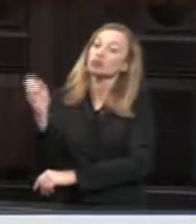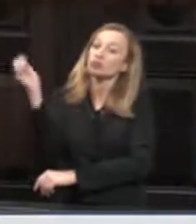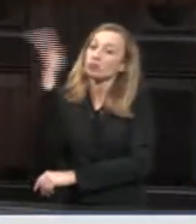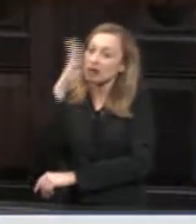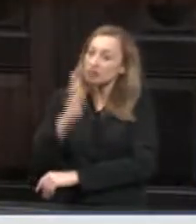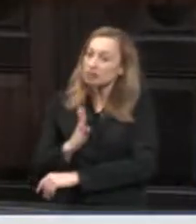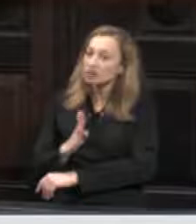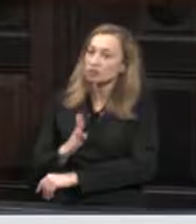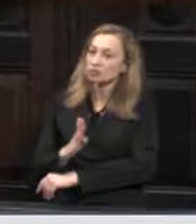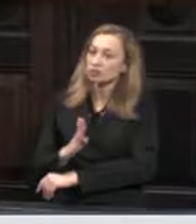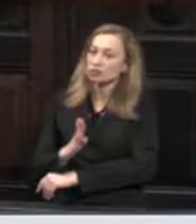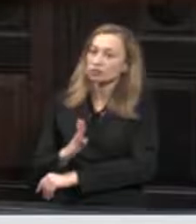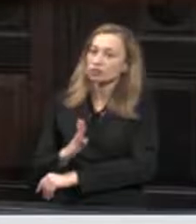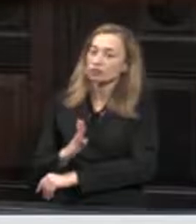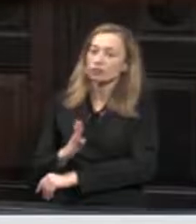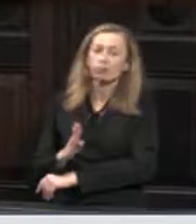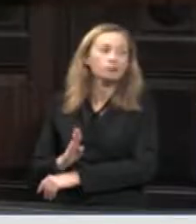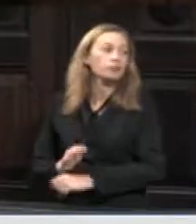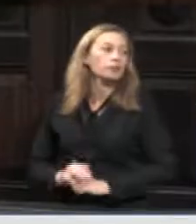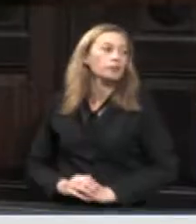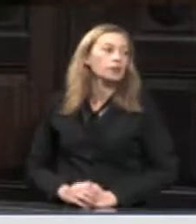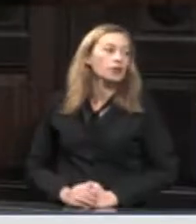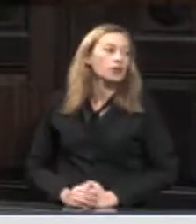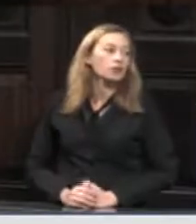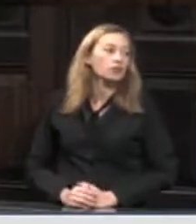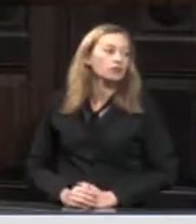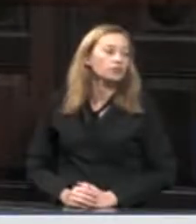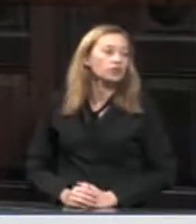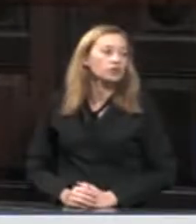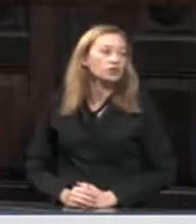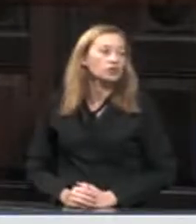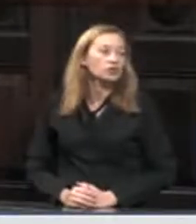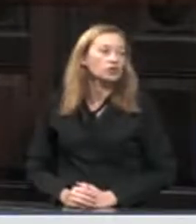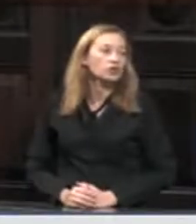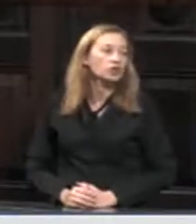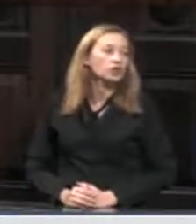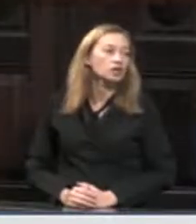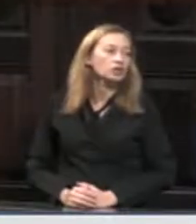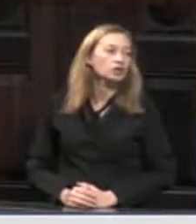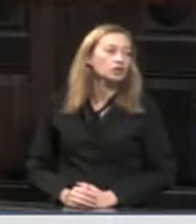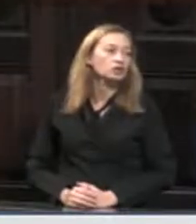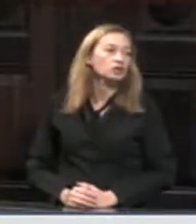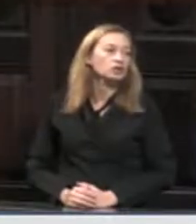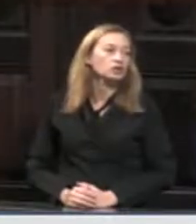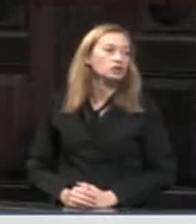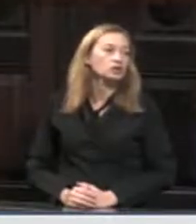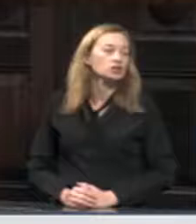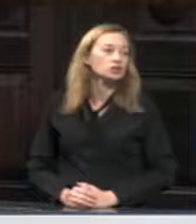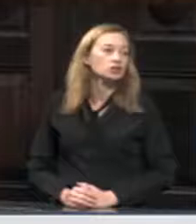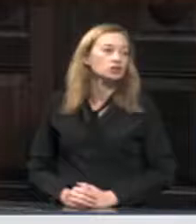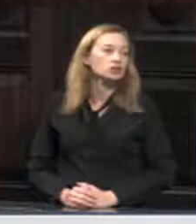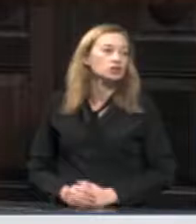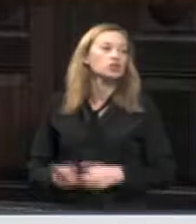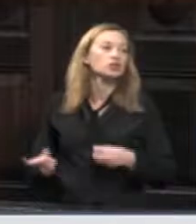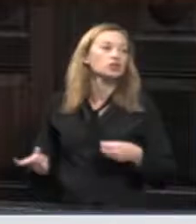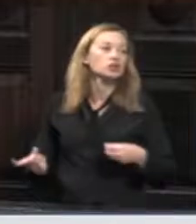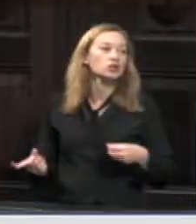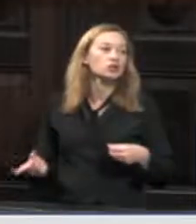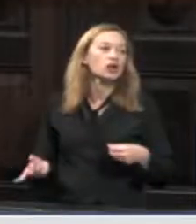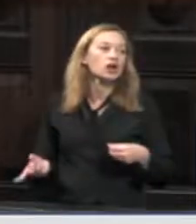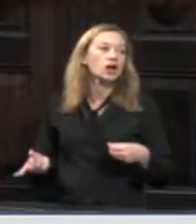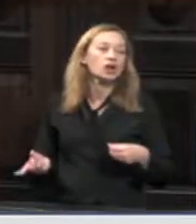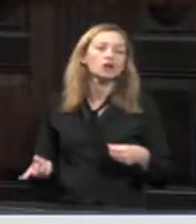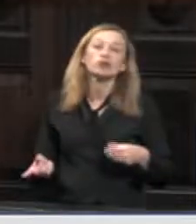O rápido implemento no retorno da exploração dos campos maduros na bacia de